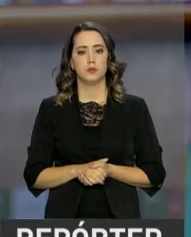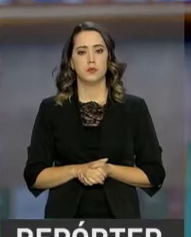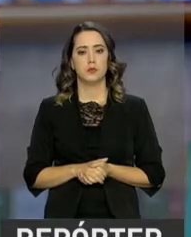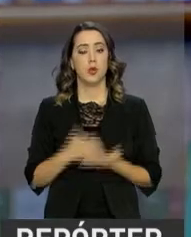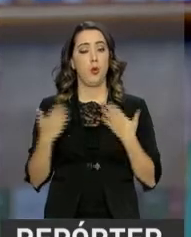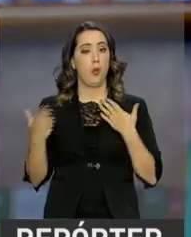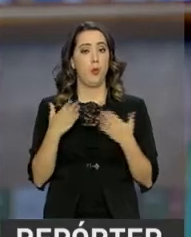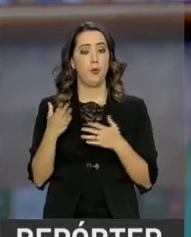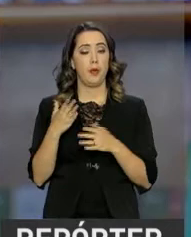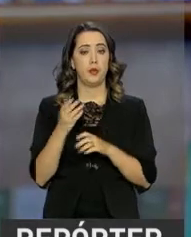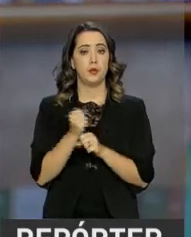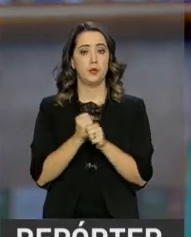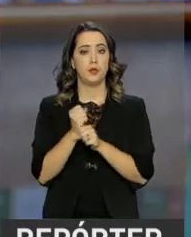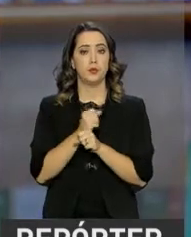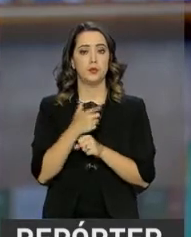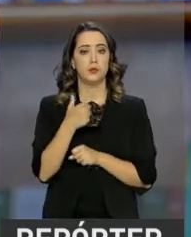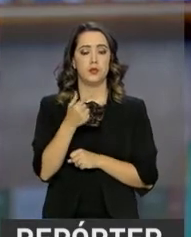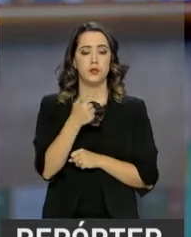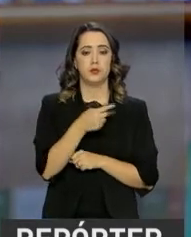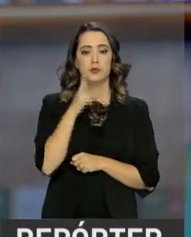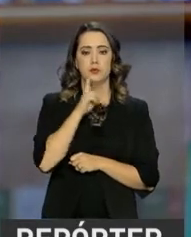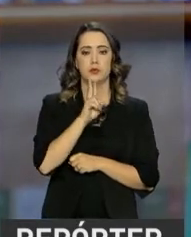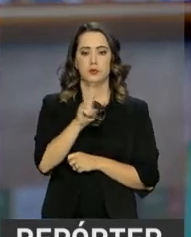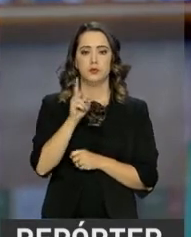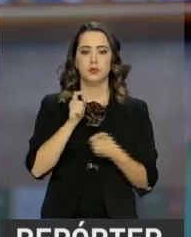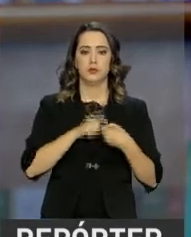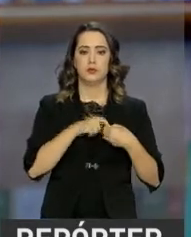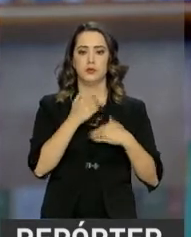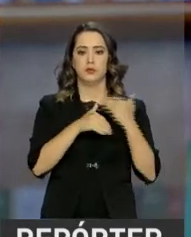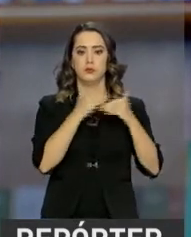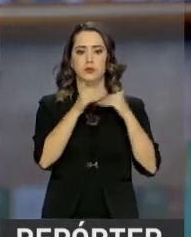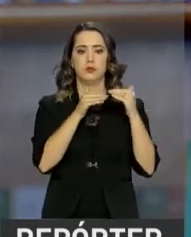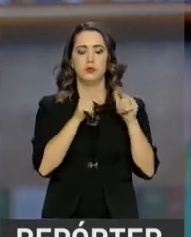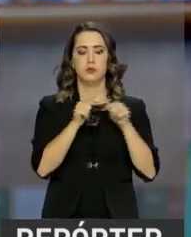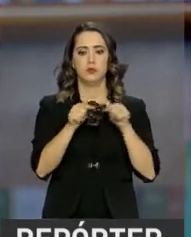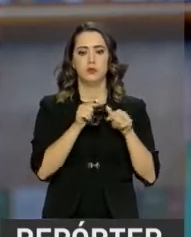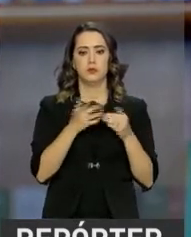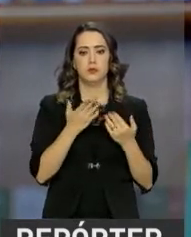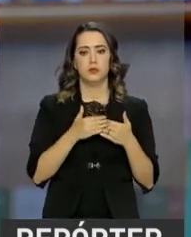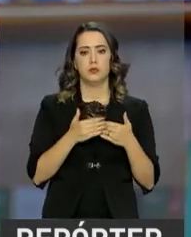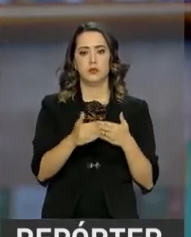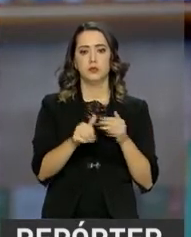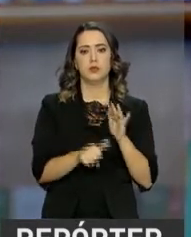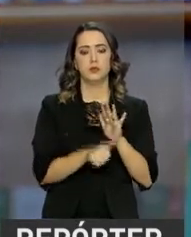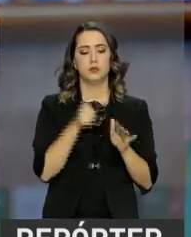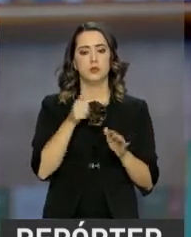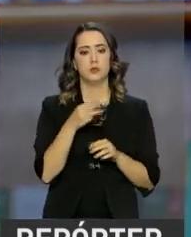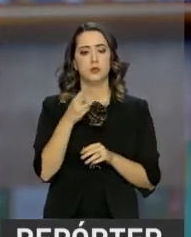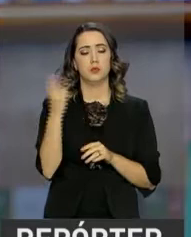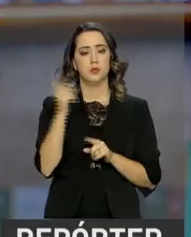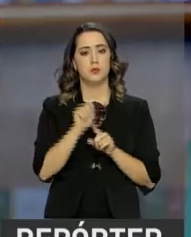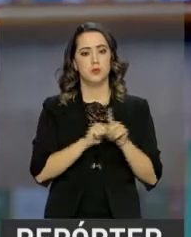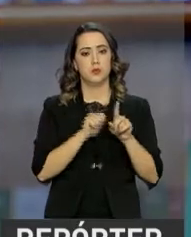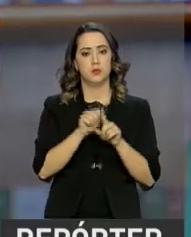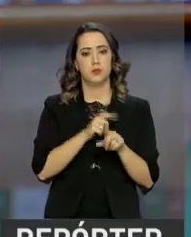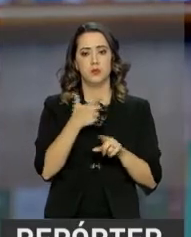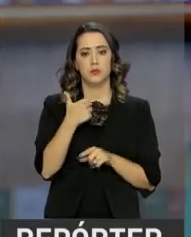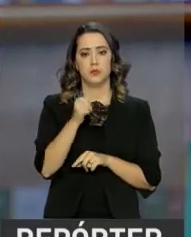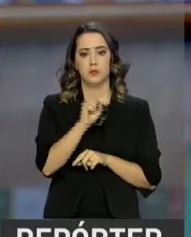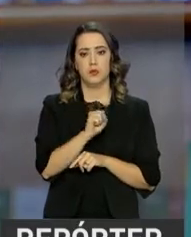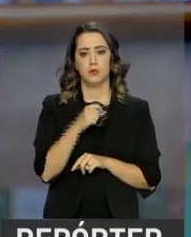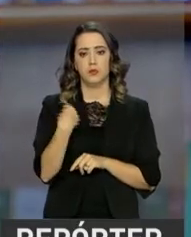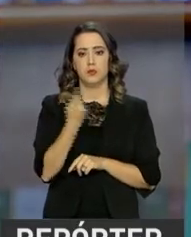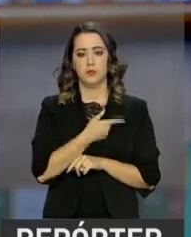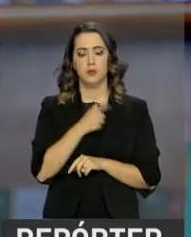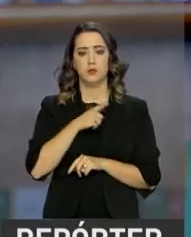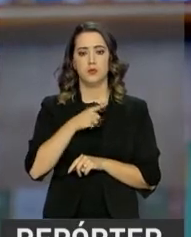ano de 2017, nós já vemos a recuperação do emprego. E nesse primeiro trimestre de 2018,